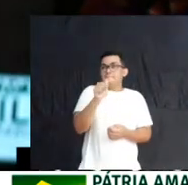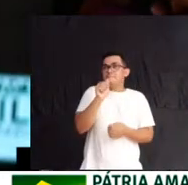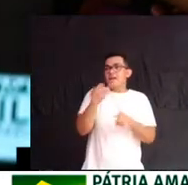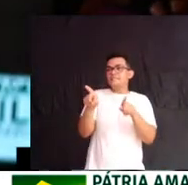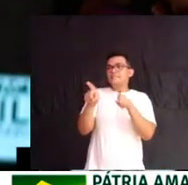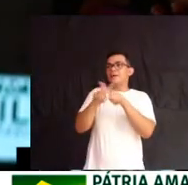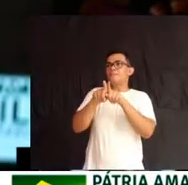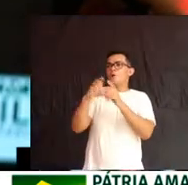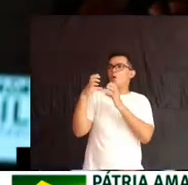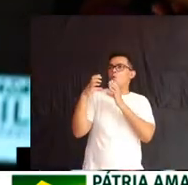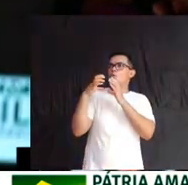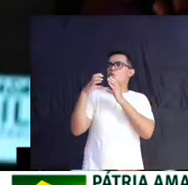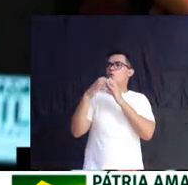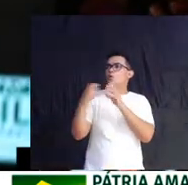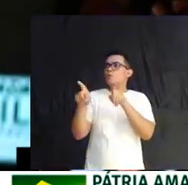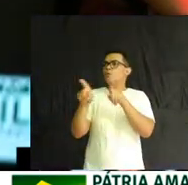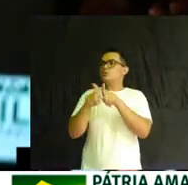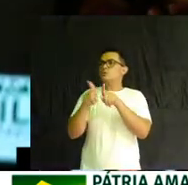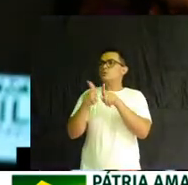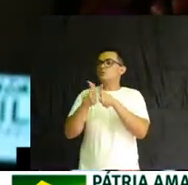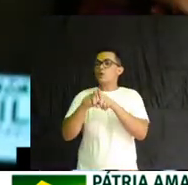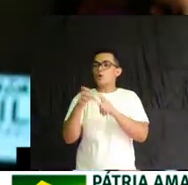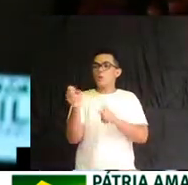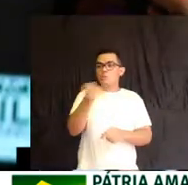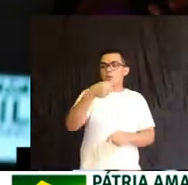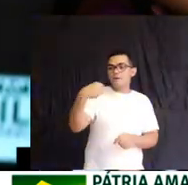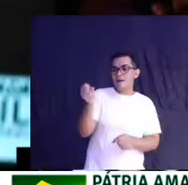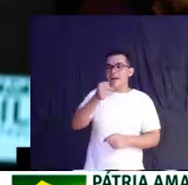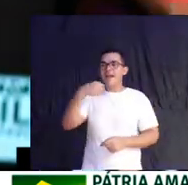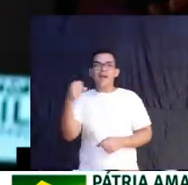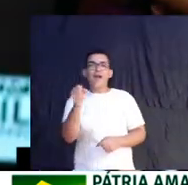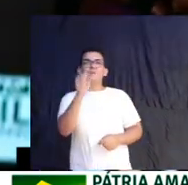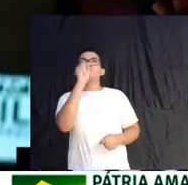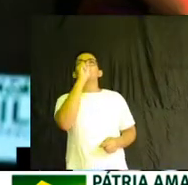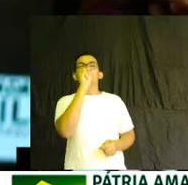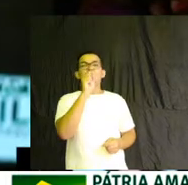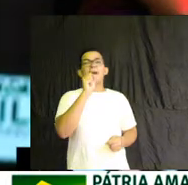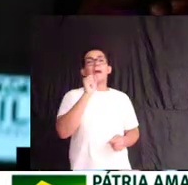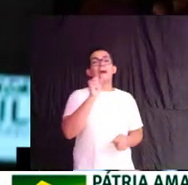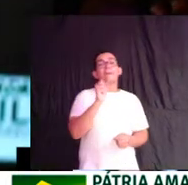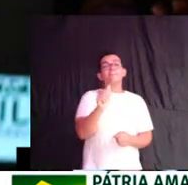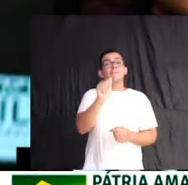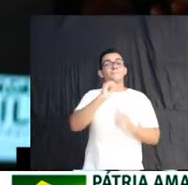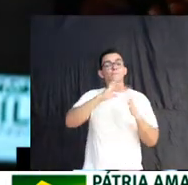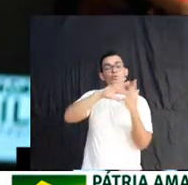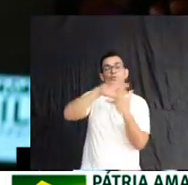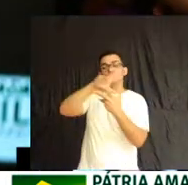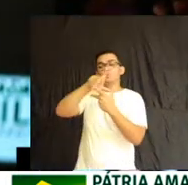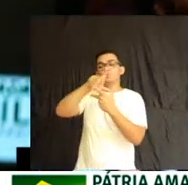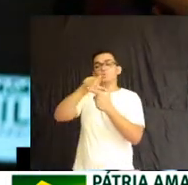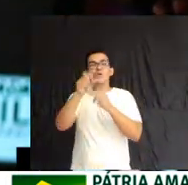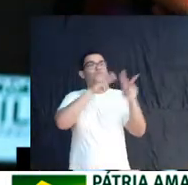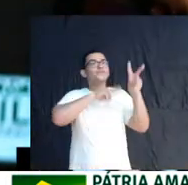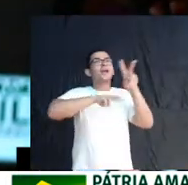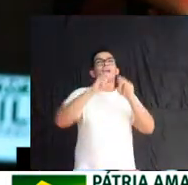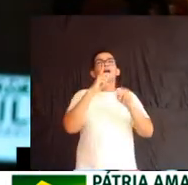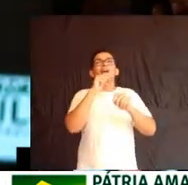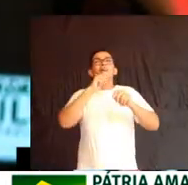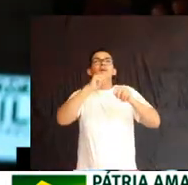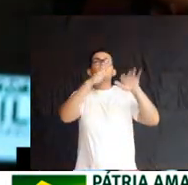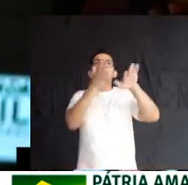de coco, a cervejinha. É na areia, água de coco, beira do mar. Alô,